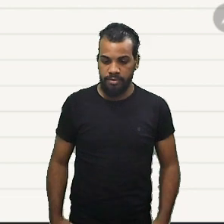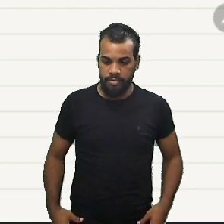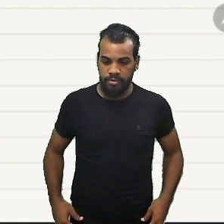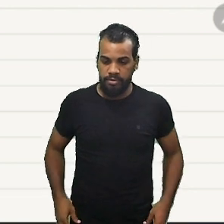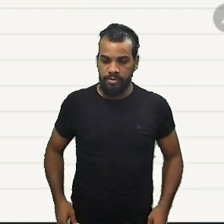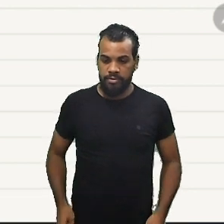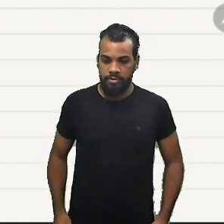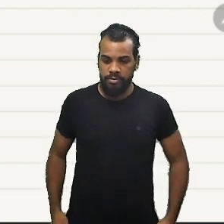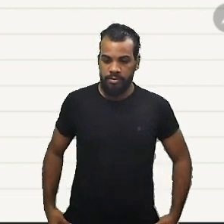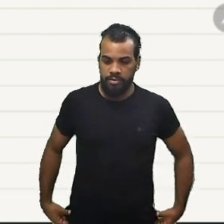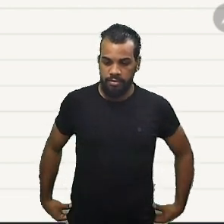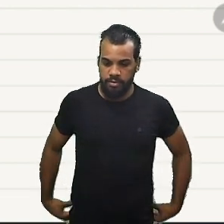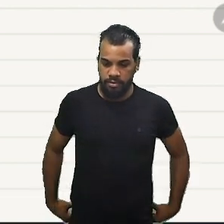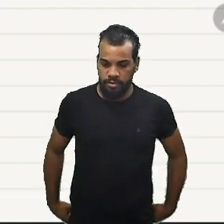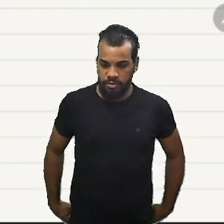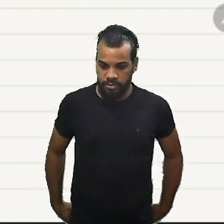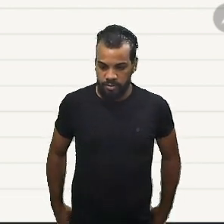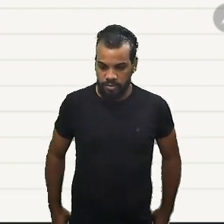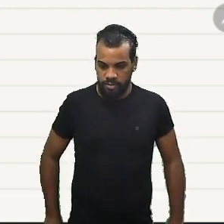lito,